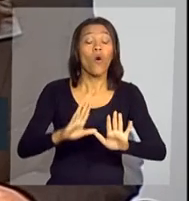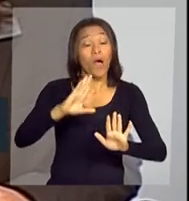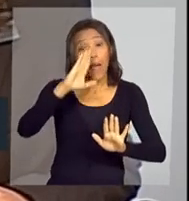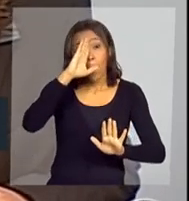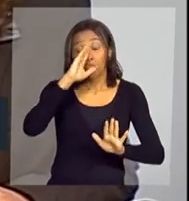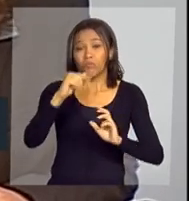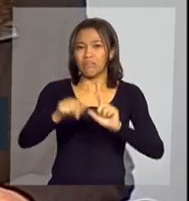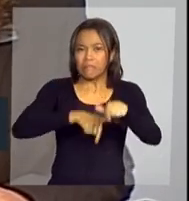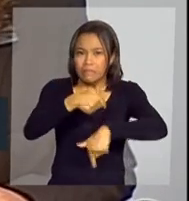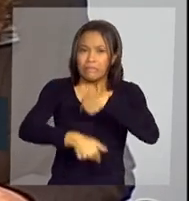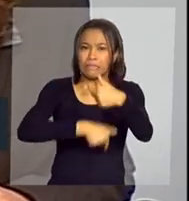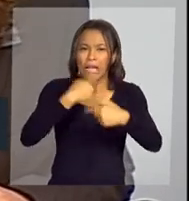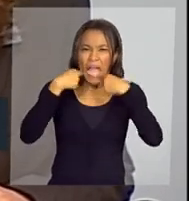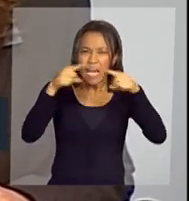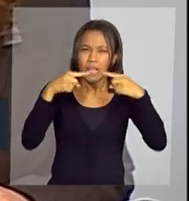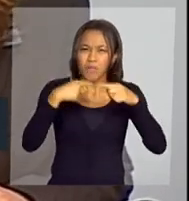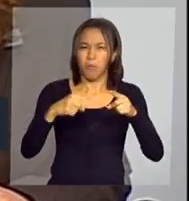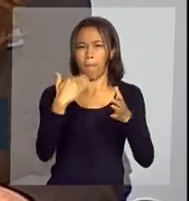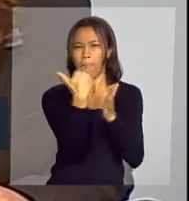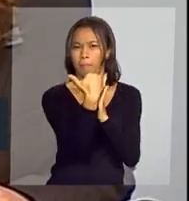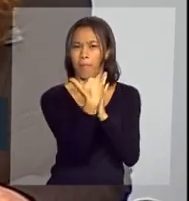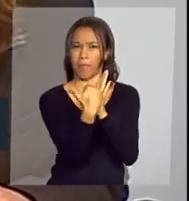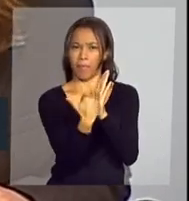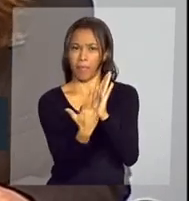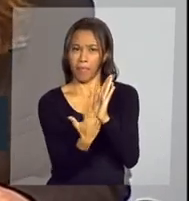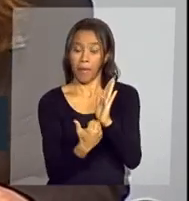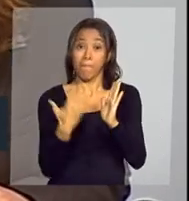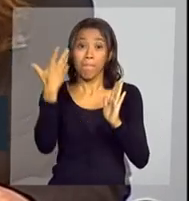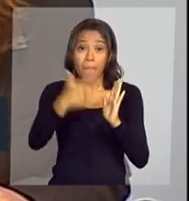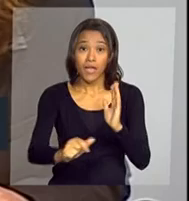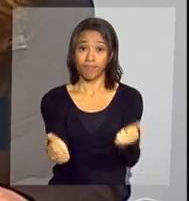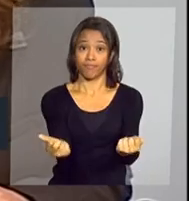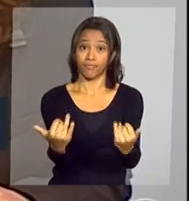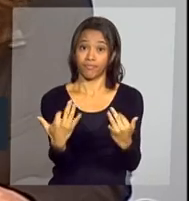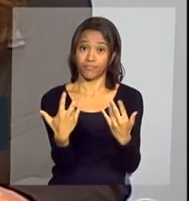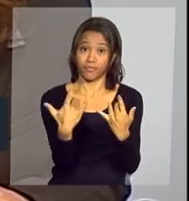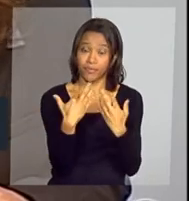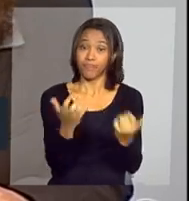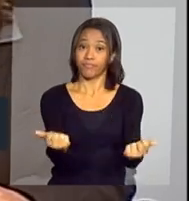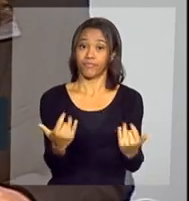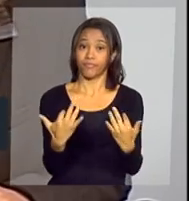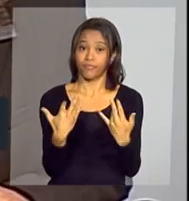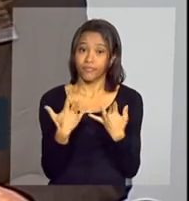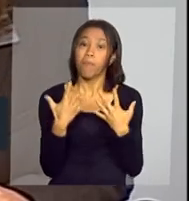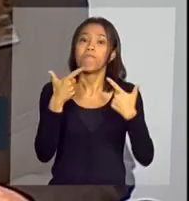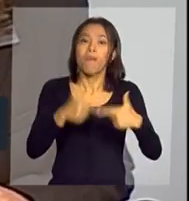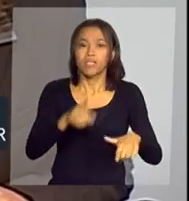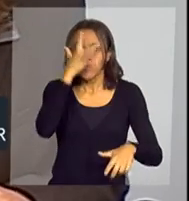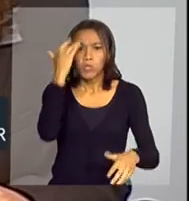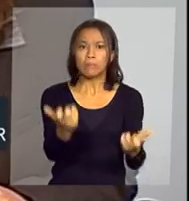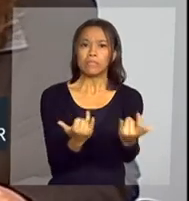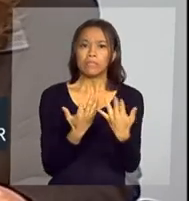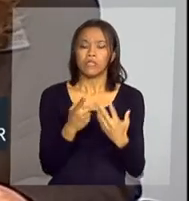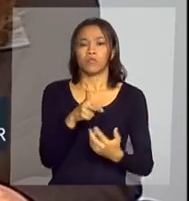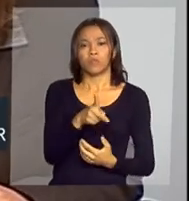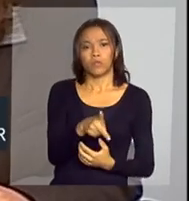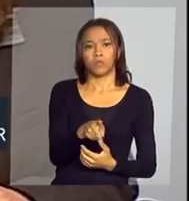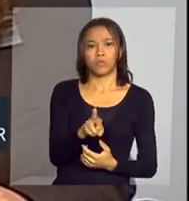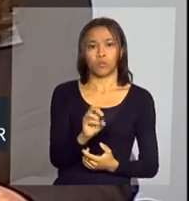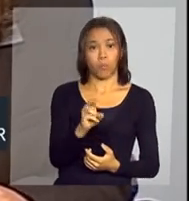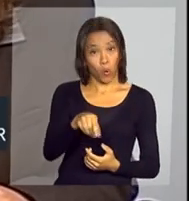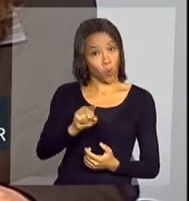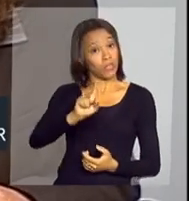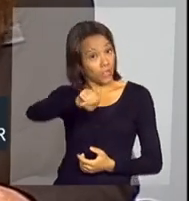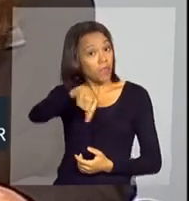demandadas ao longo né os atendimentos os os assuntos mais demandadas ao longo de 2012 mas nós podemos depois caso a